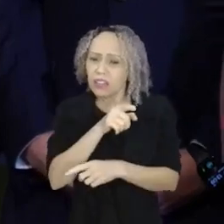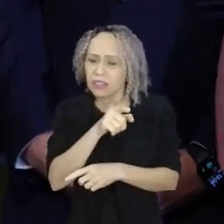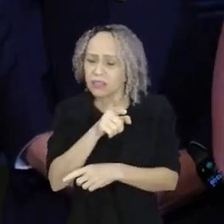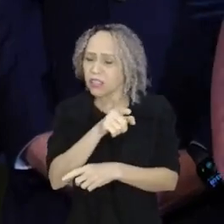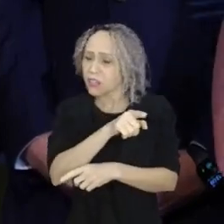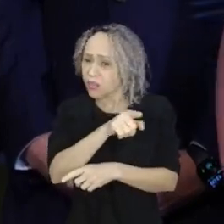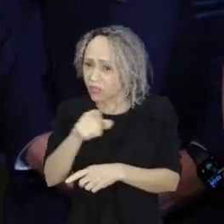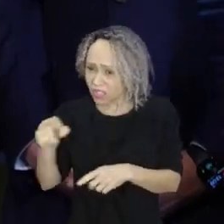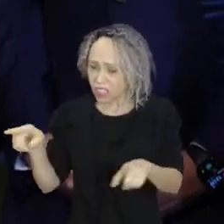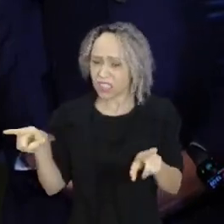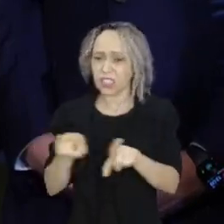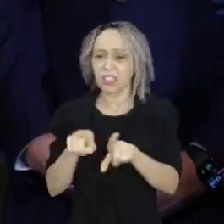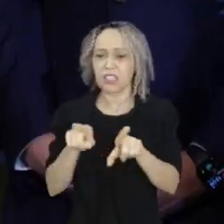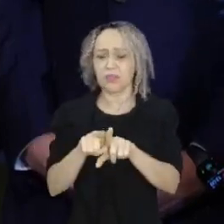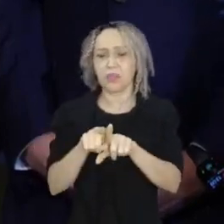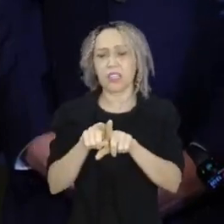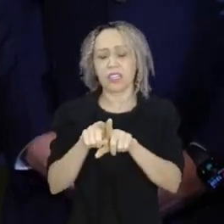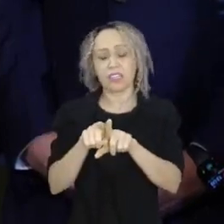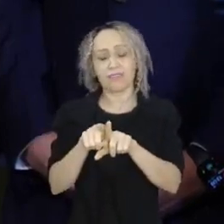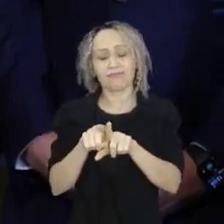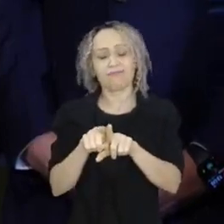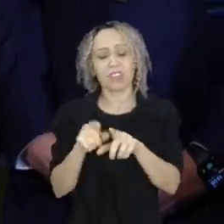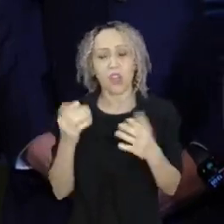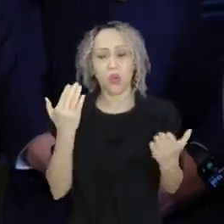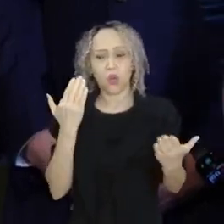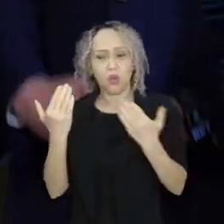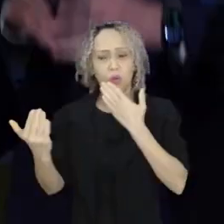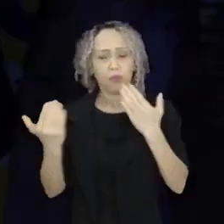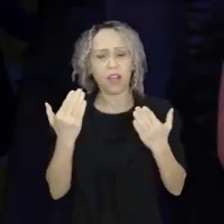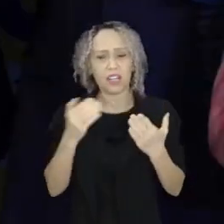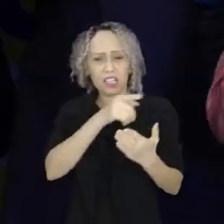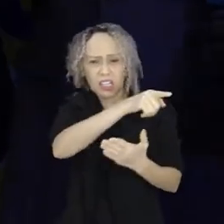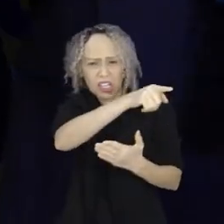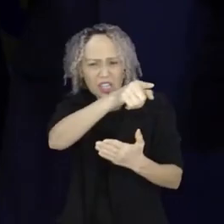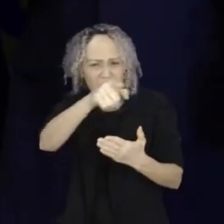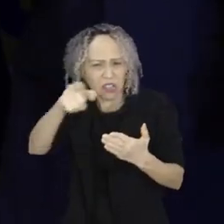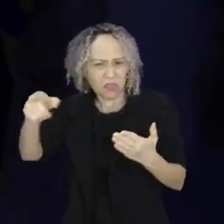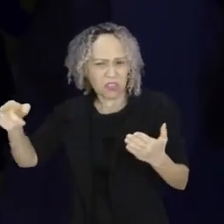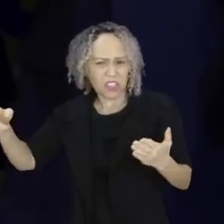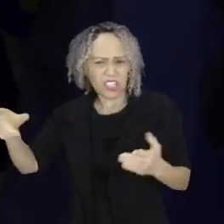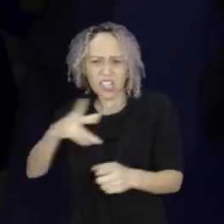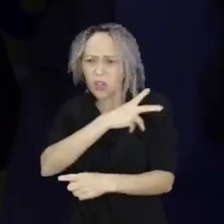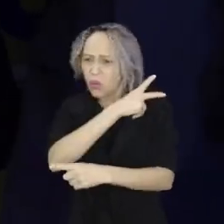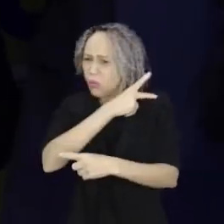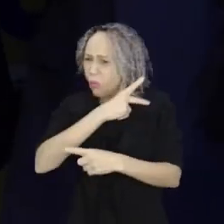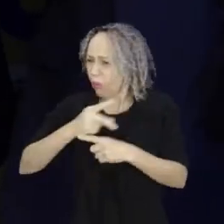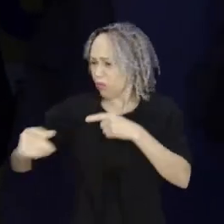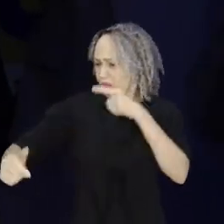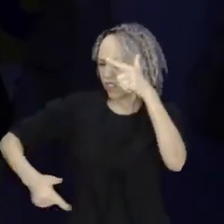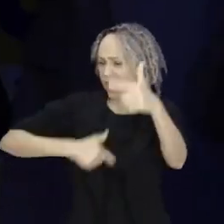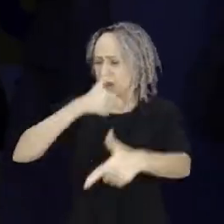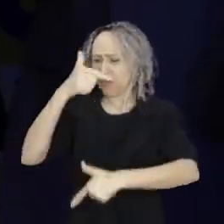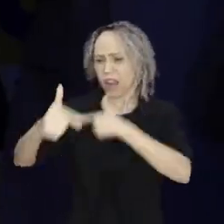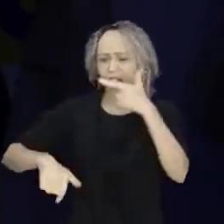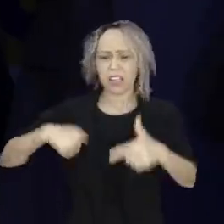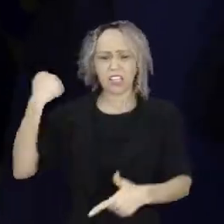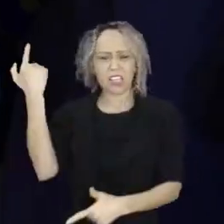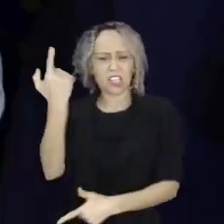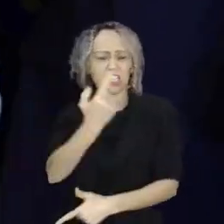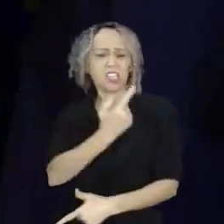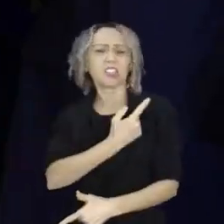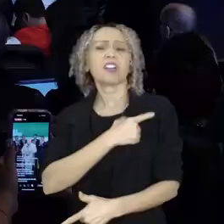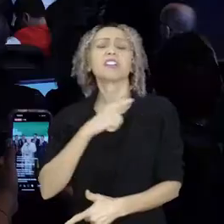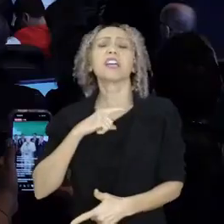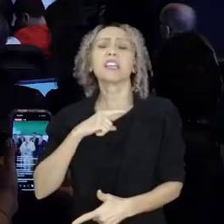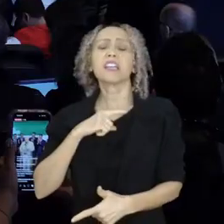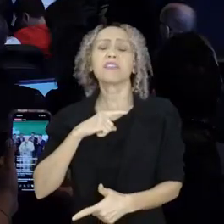gente receba o título de melhor governo do mundo. Um beijo no coração de cada uma e de cada um de vocês. E